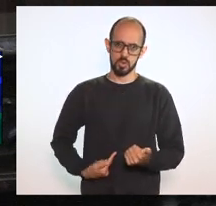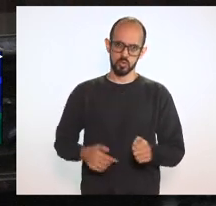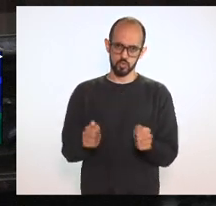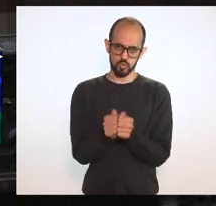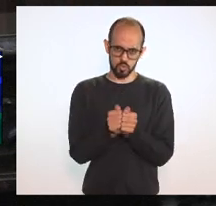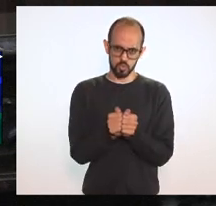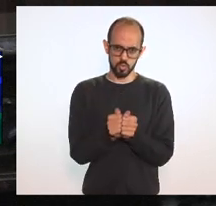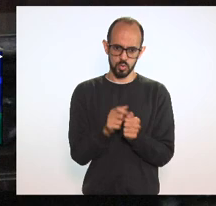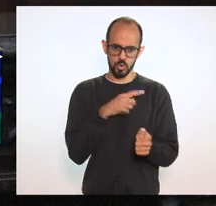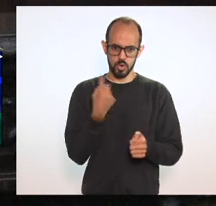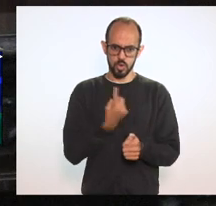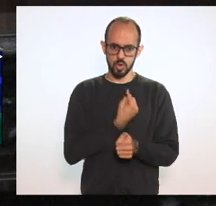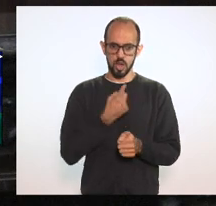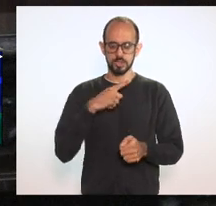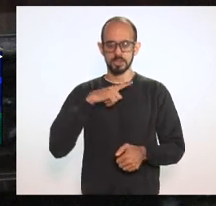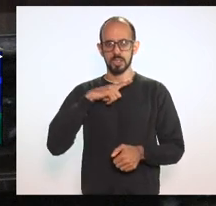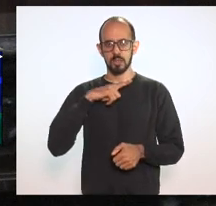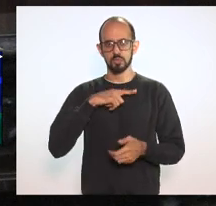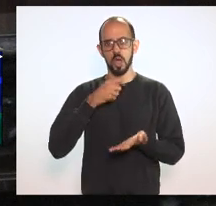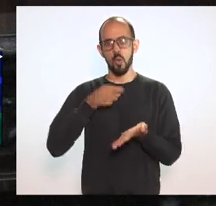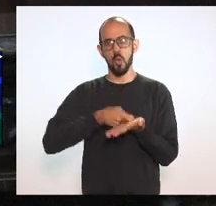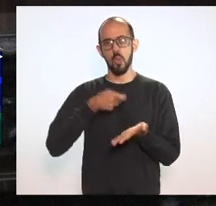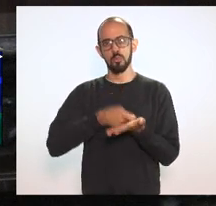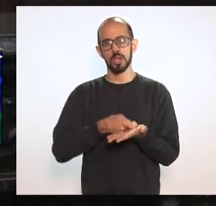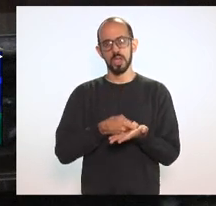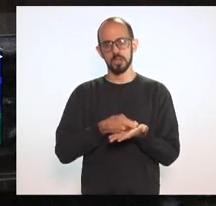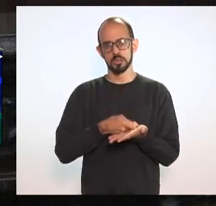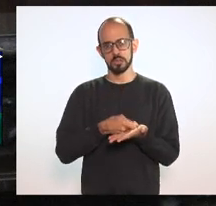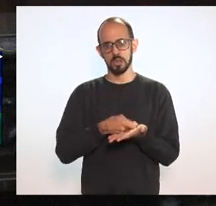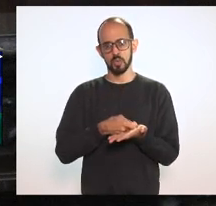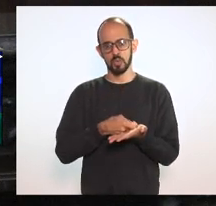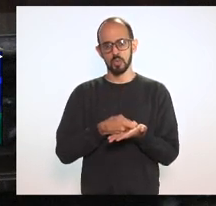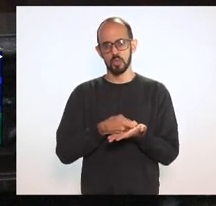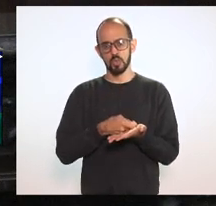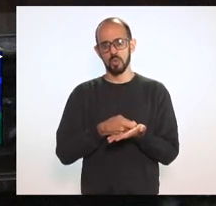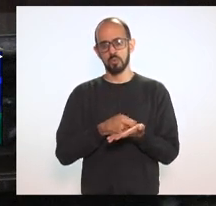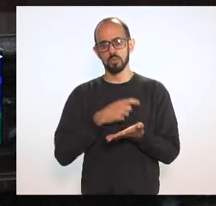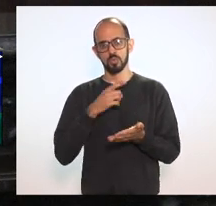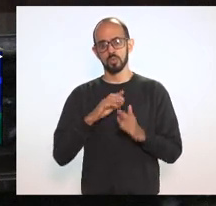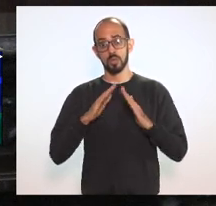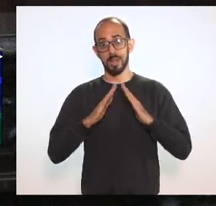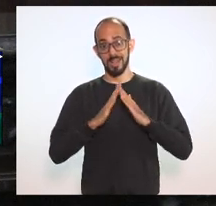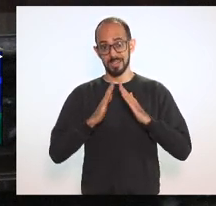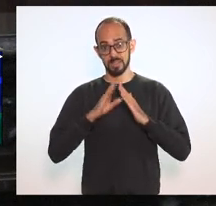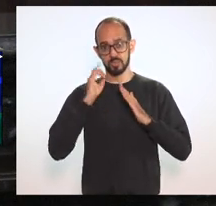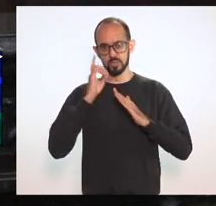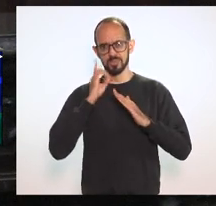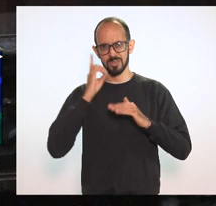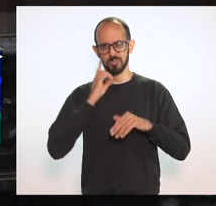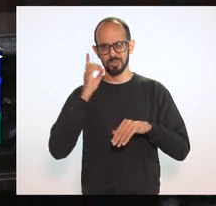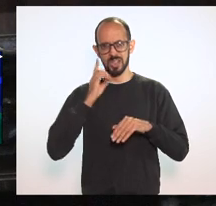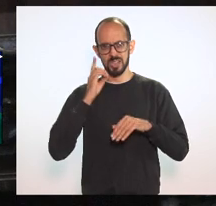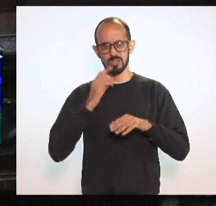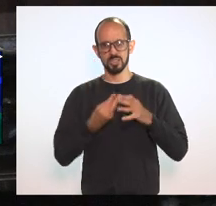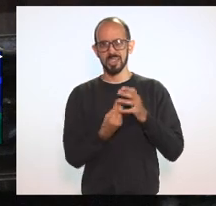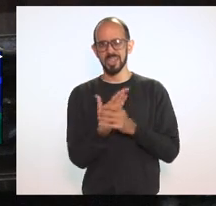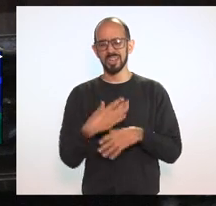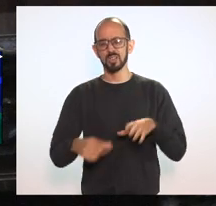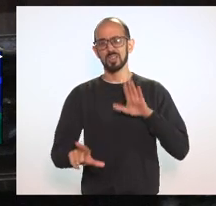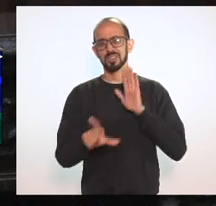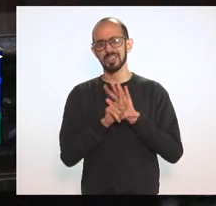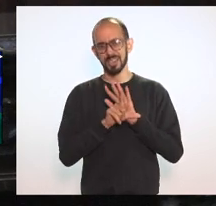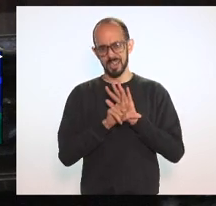nós temos a obrigação hein o congelador as e legisladores do Estado do Rio de Janeiro